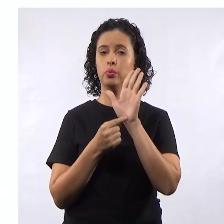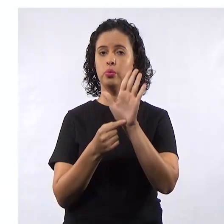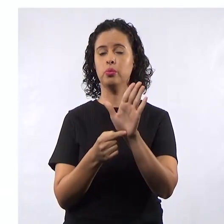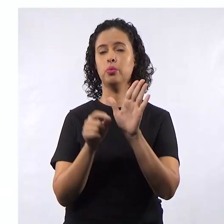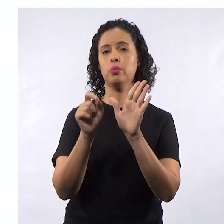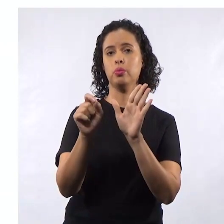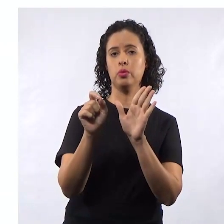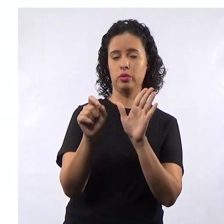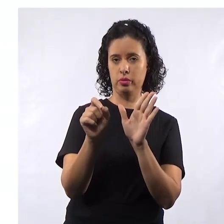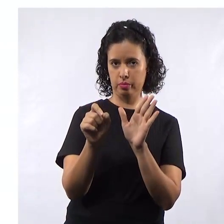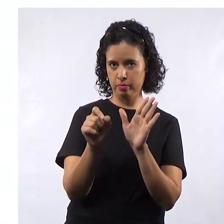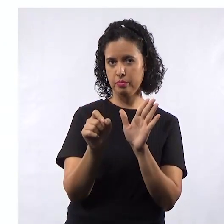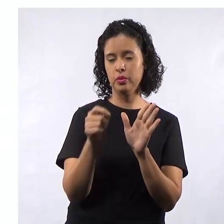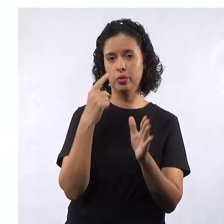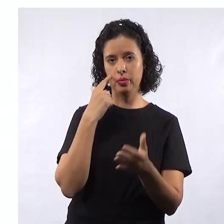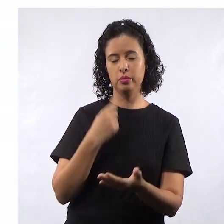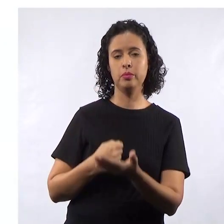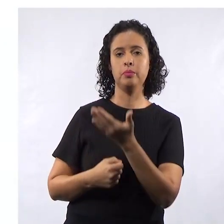vocês